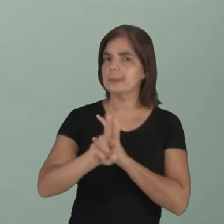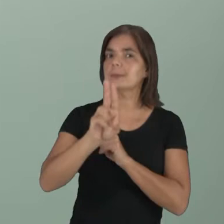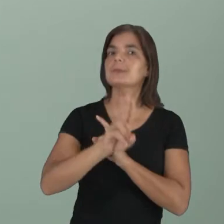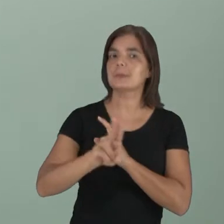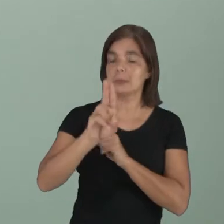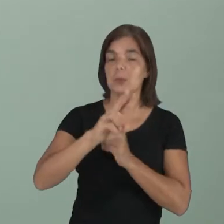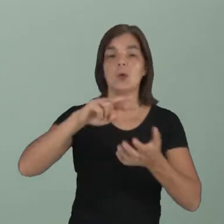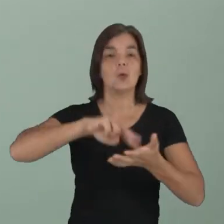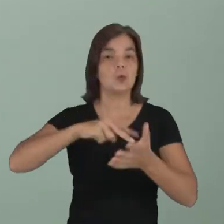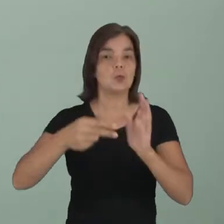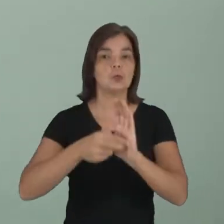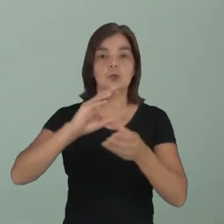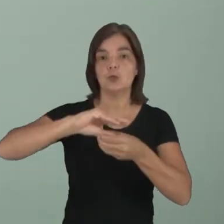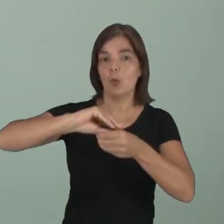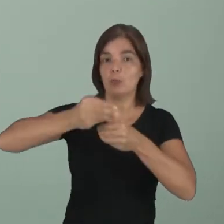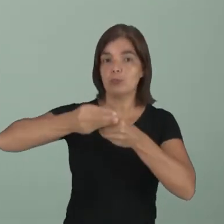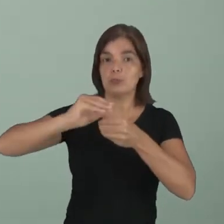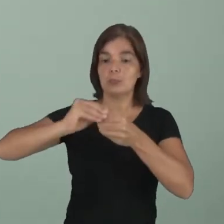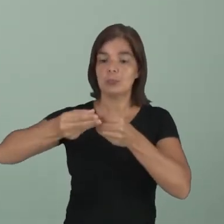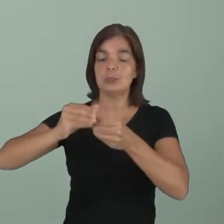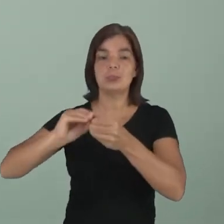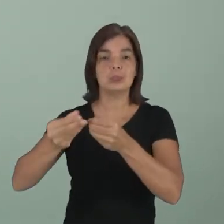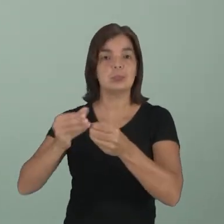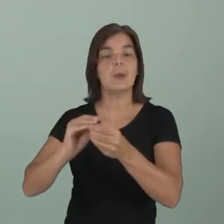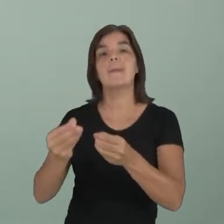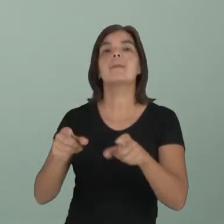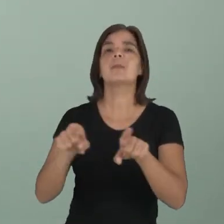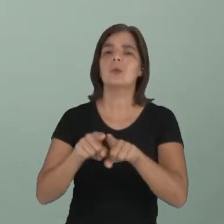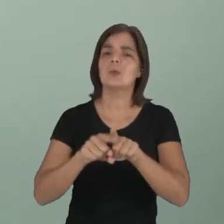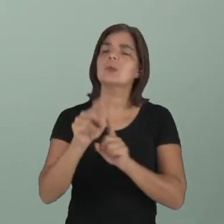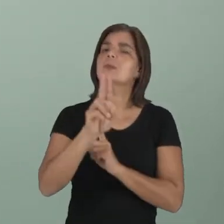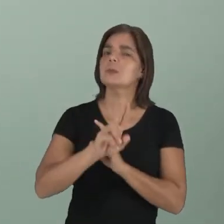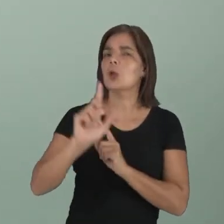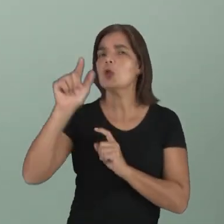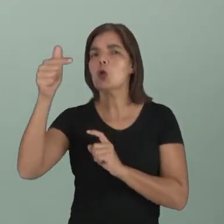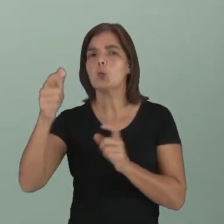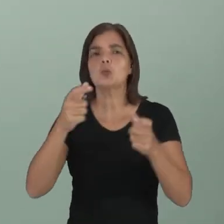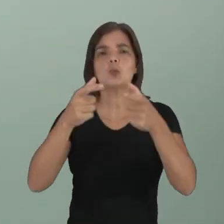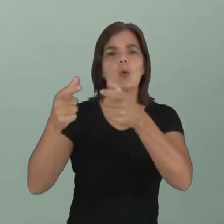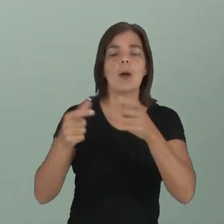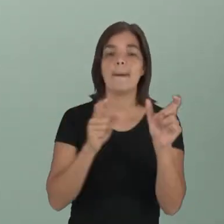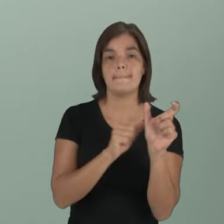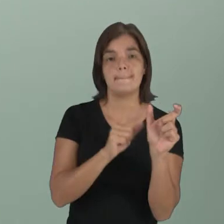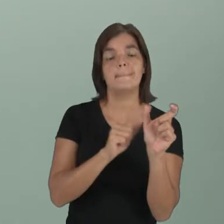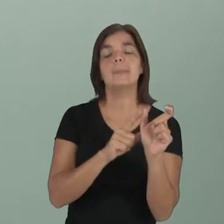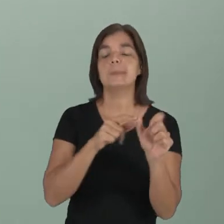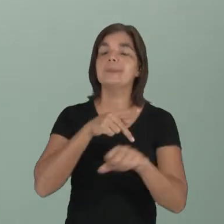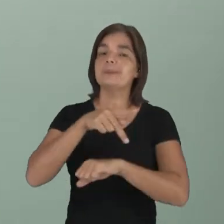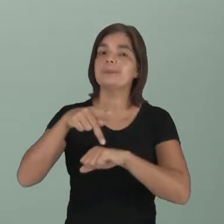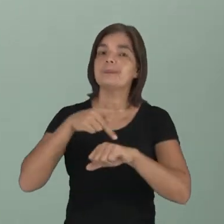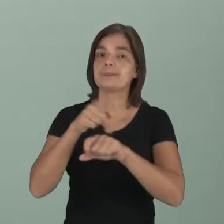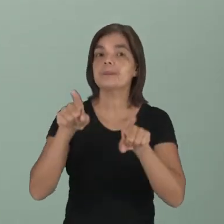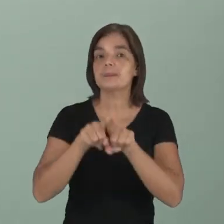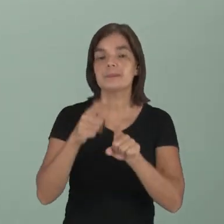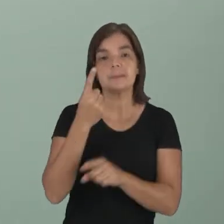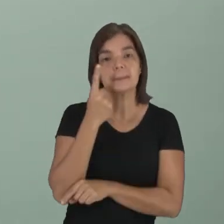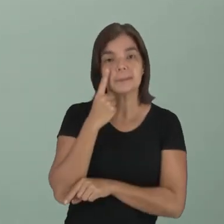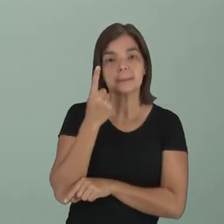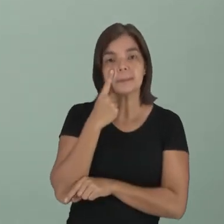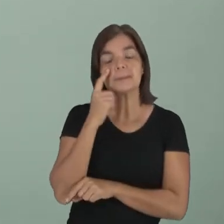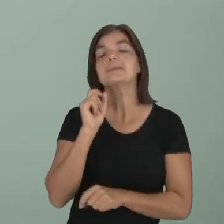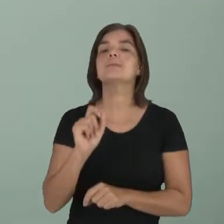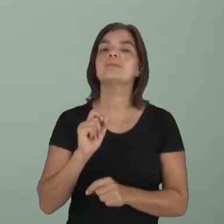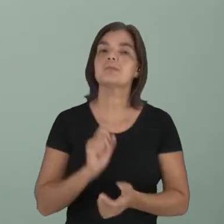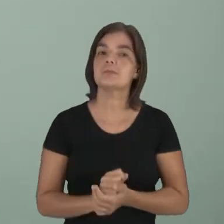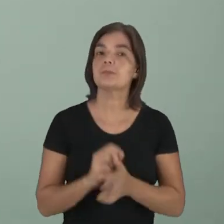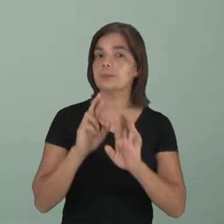utilizada como sinônima, né? Bergamota, muito utilizada em outra região do nosso país. Então, observem